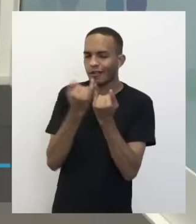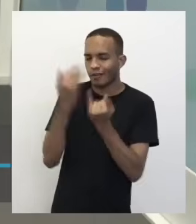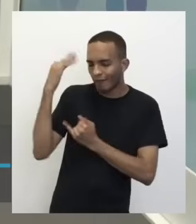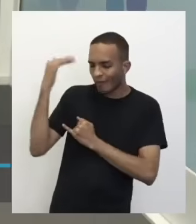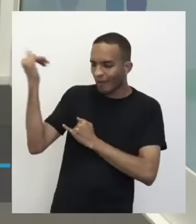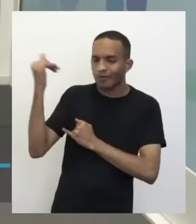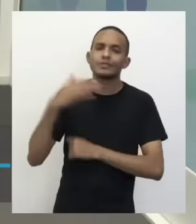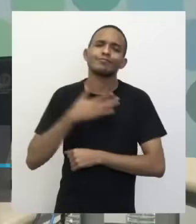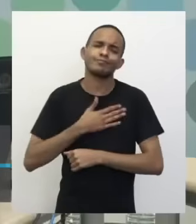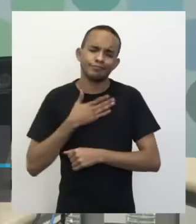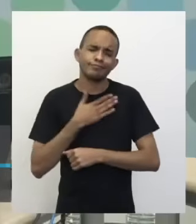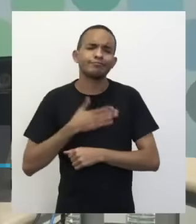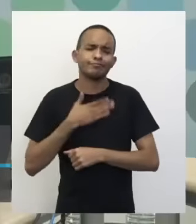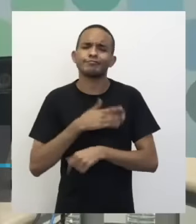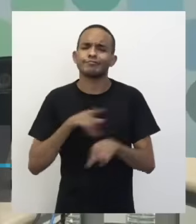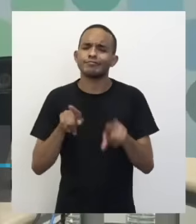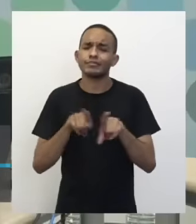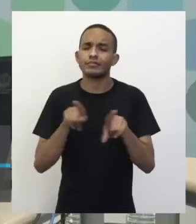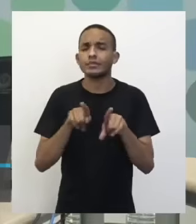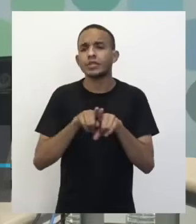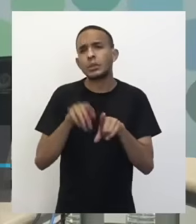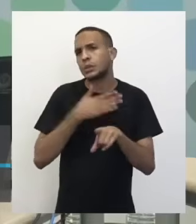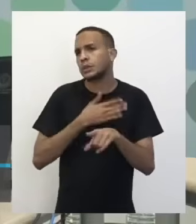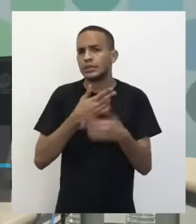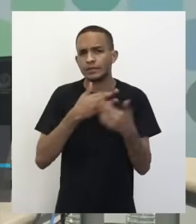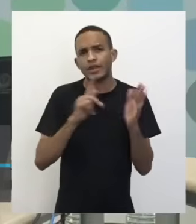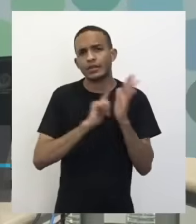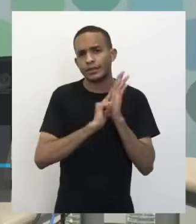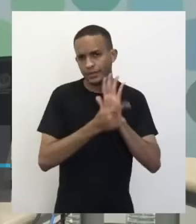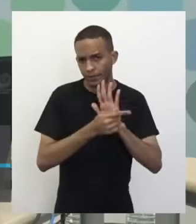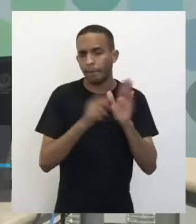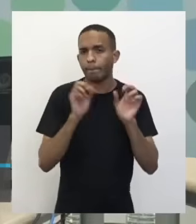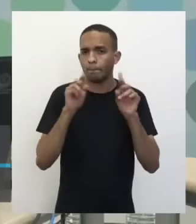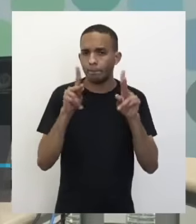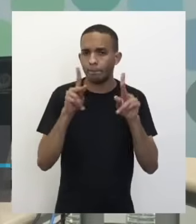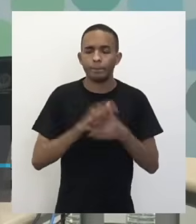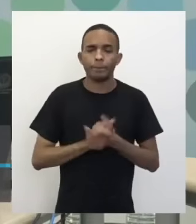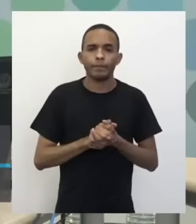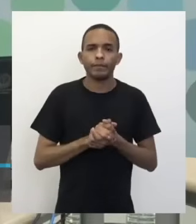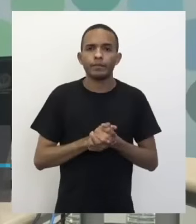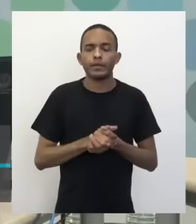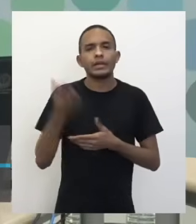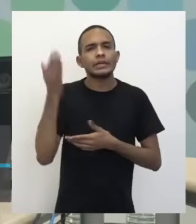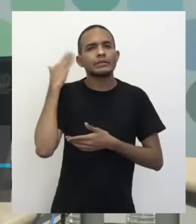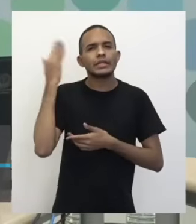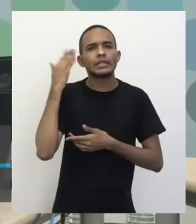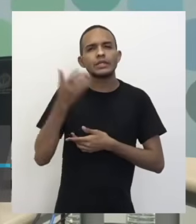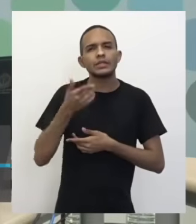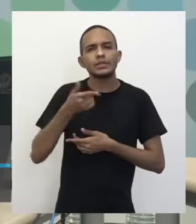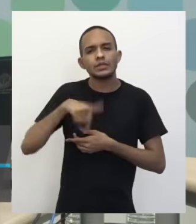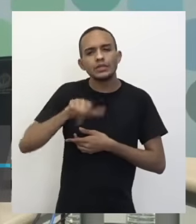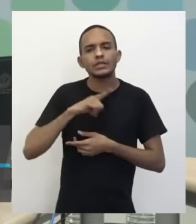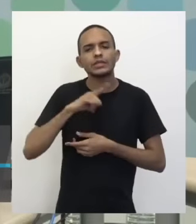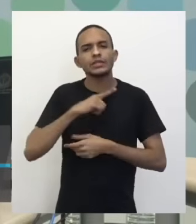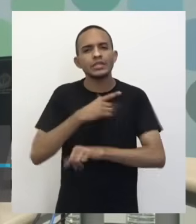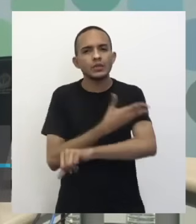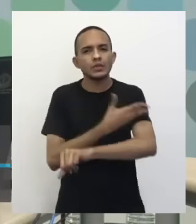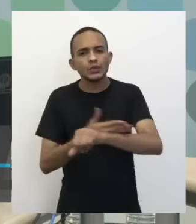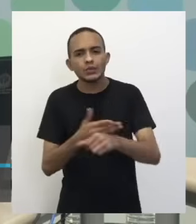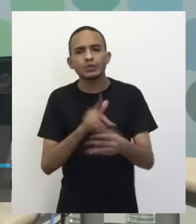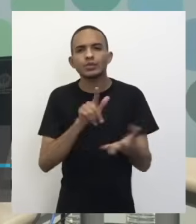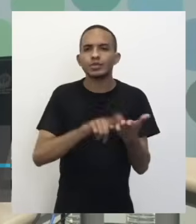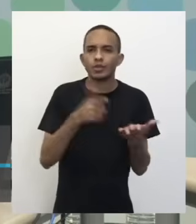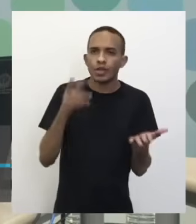É bom às vezes ver fofoca, né? Mas eu gosto de vários gêneros. Ok, então. Antigamente a gente tinha muito hábito do jornal, né? Da assinatura